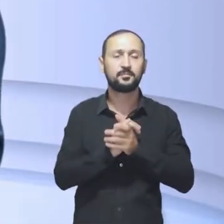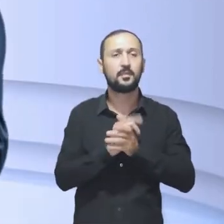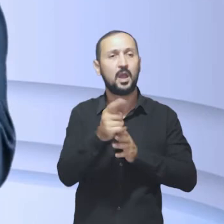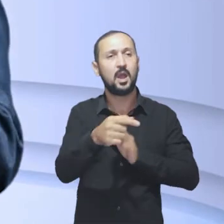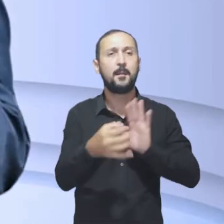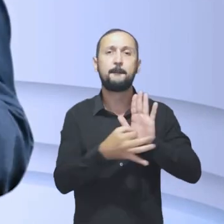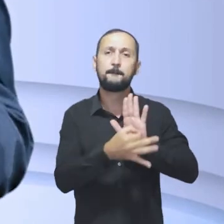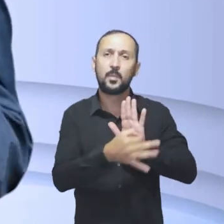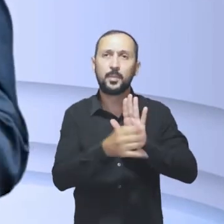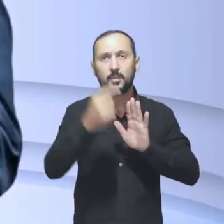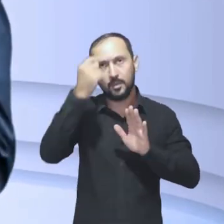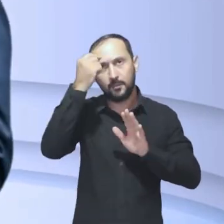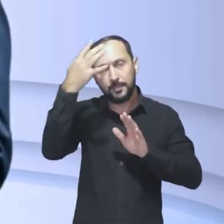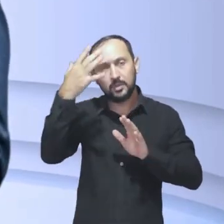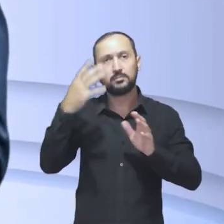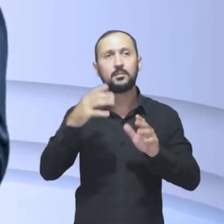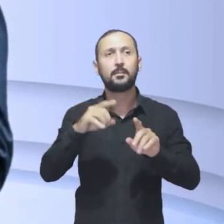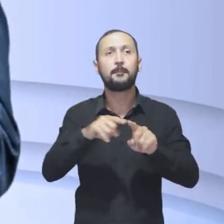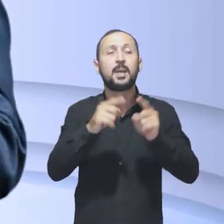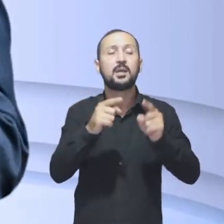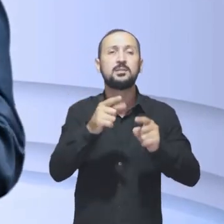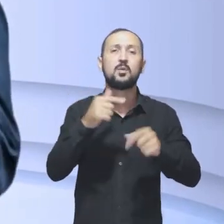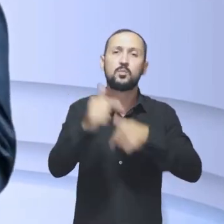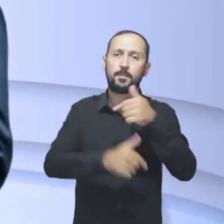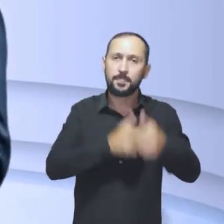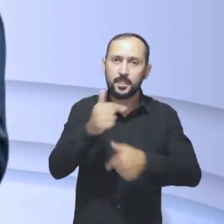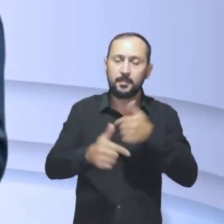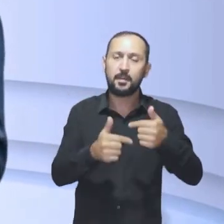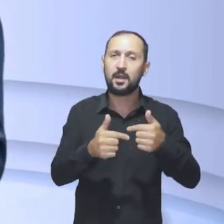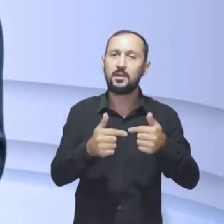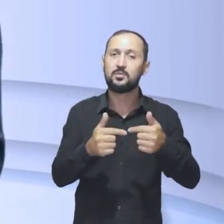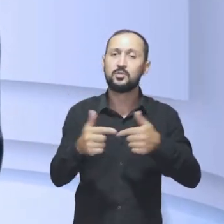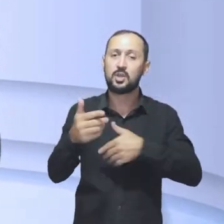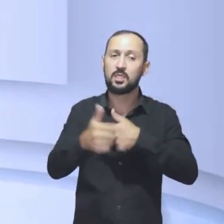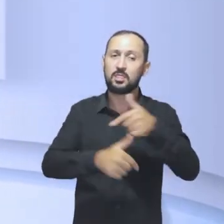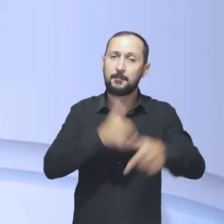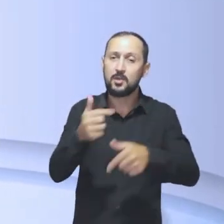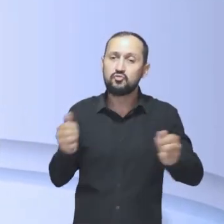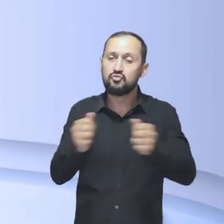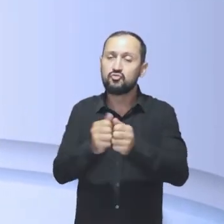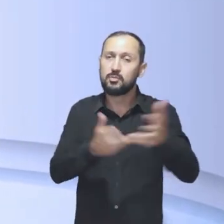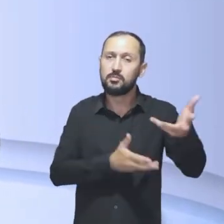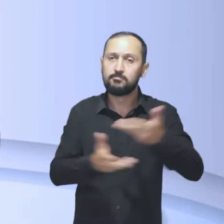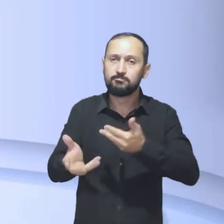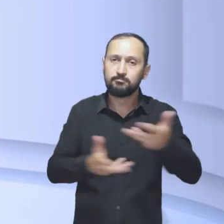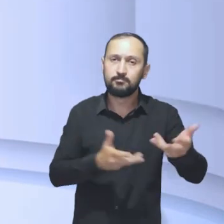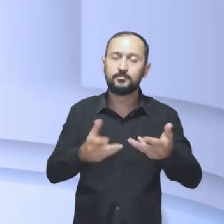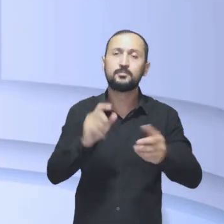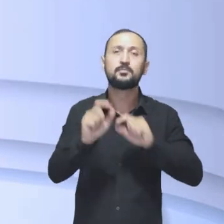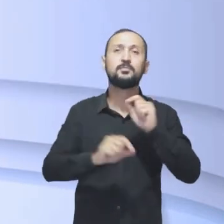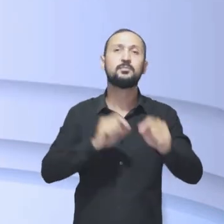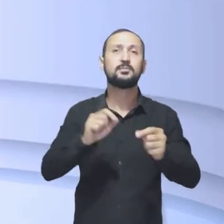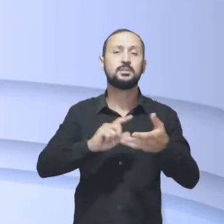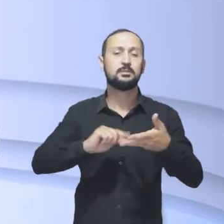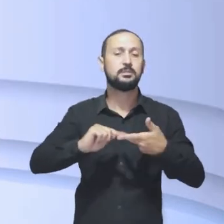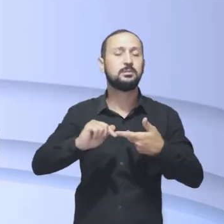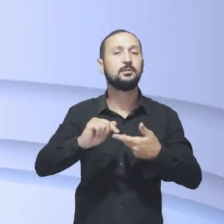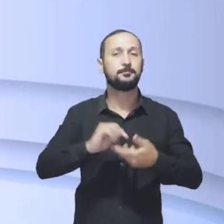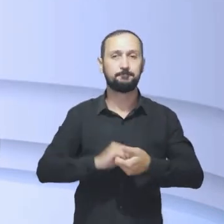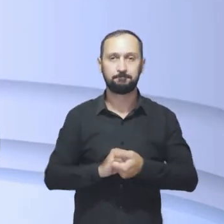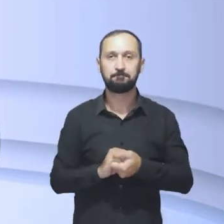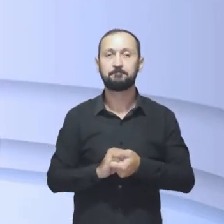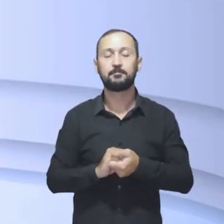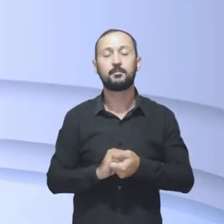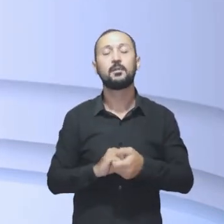fundo é um trabalho, repito, cooperativo, compartilhado, fruto de muitas mãos e em especial fruto, muitas das vezes,